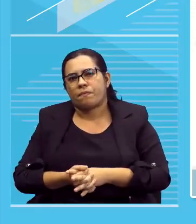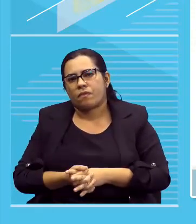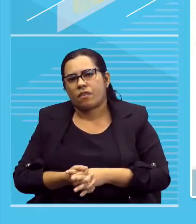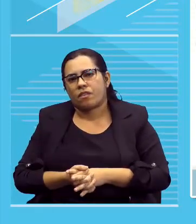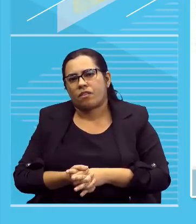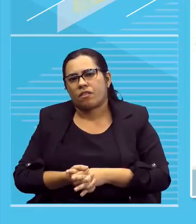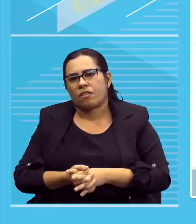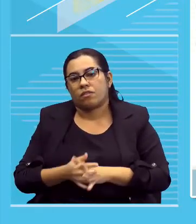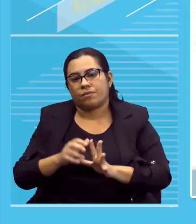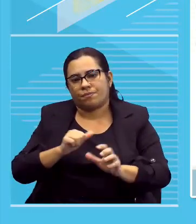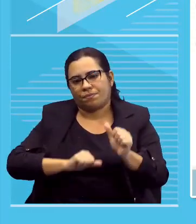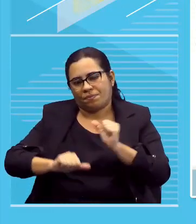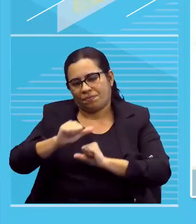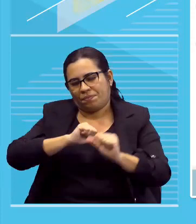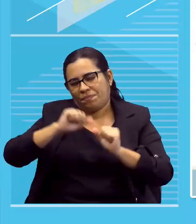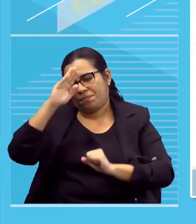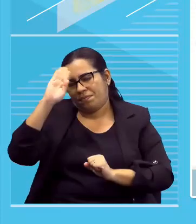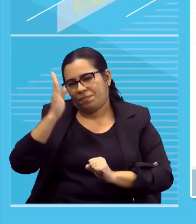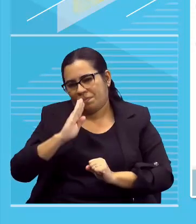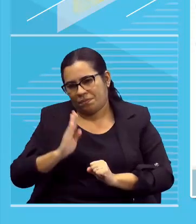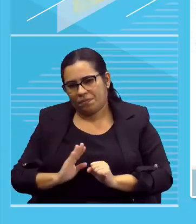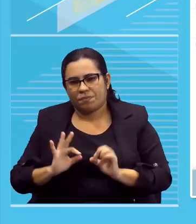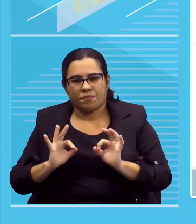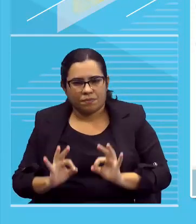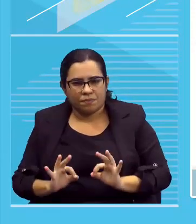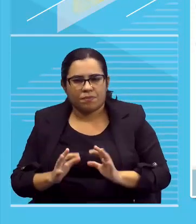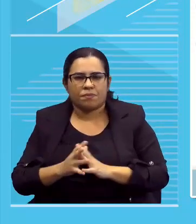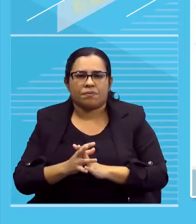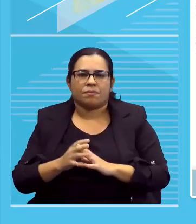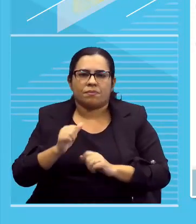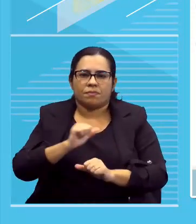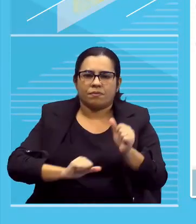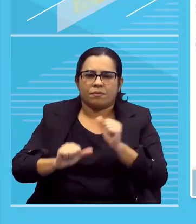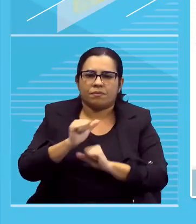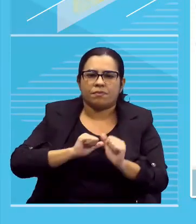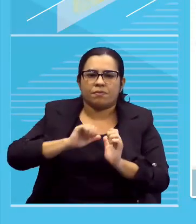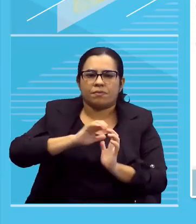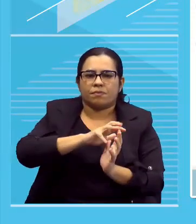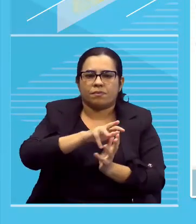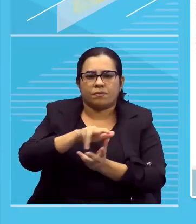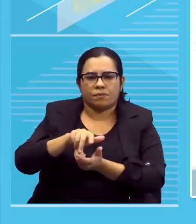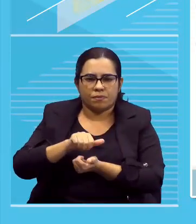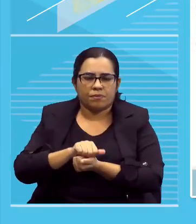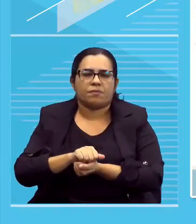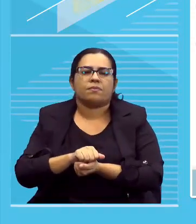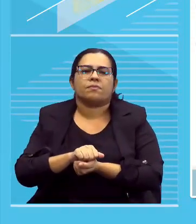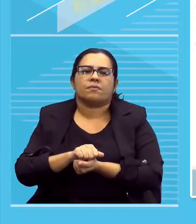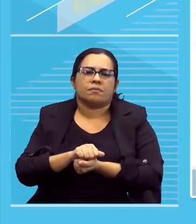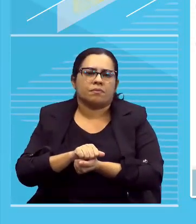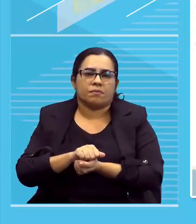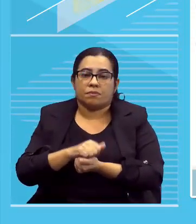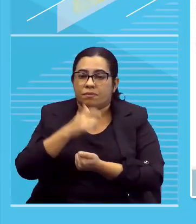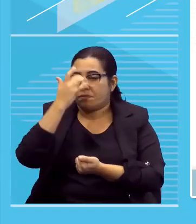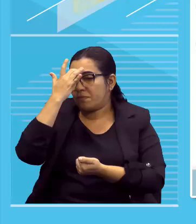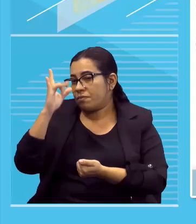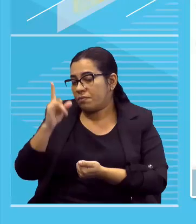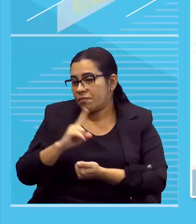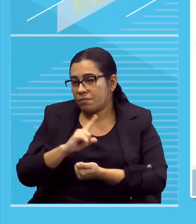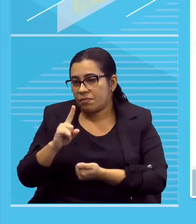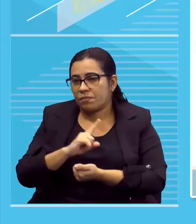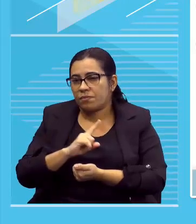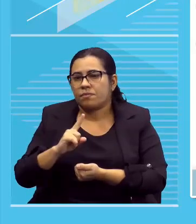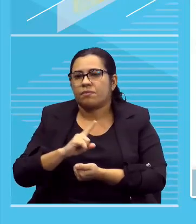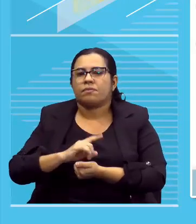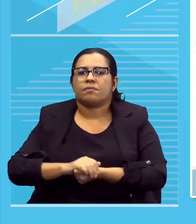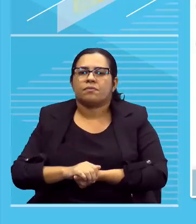modificaram o Brasil modificaram o mundo não é fácil